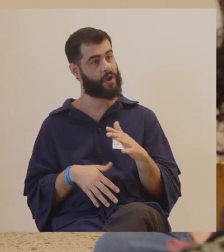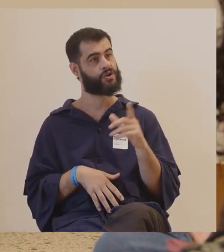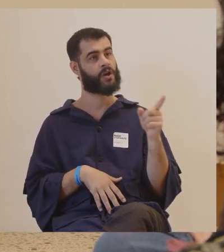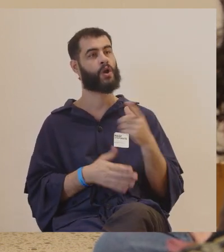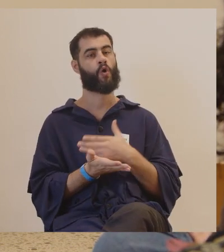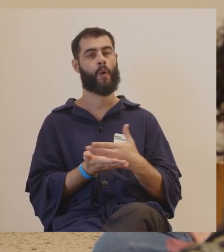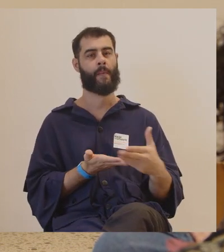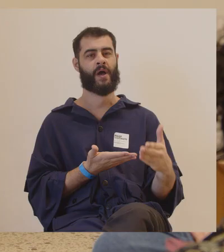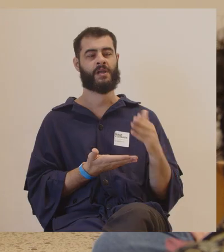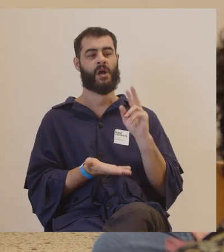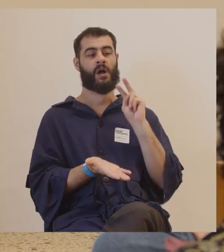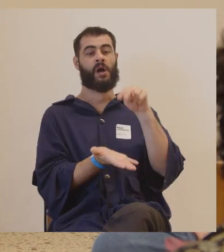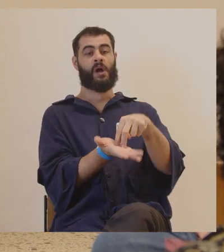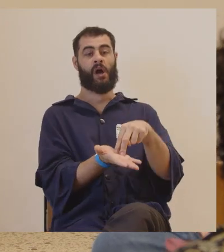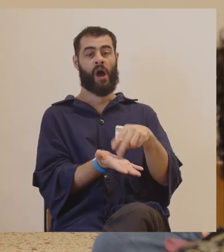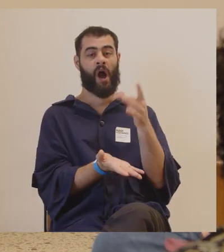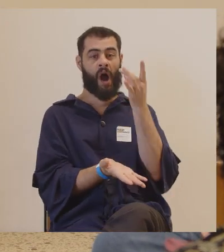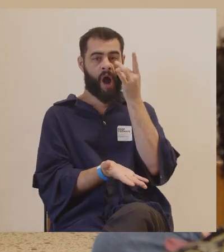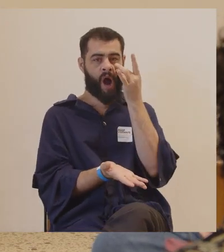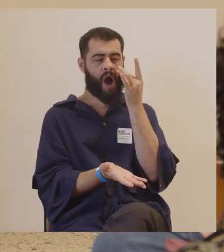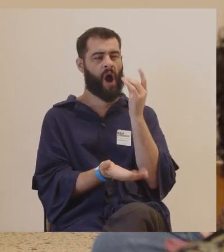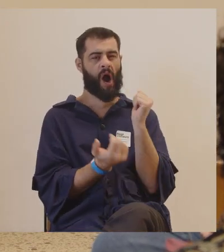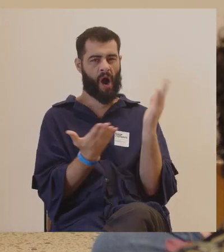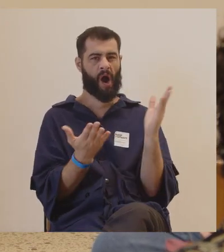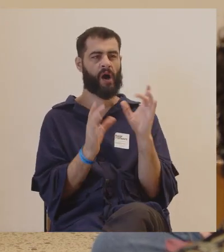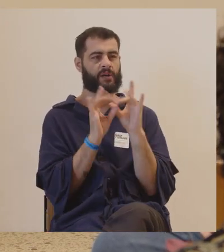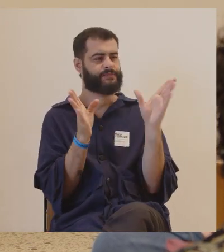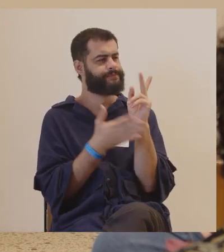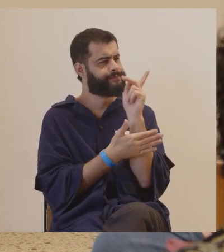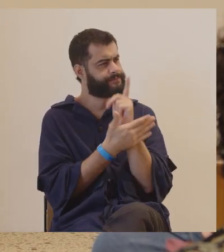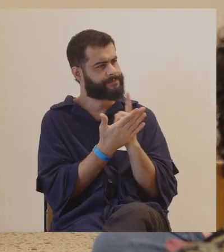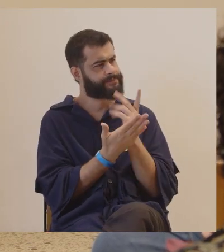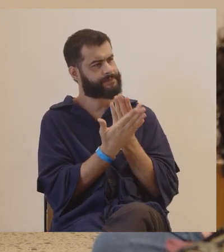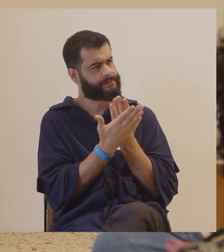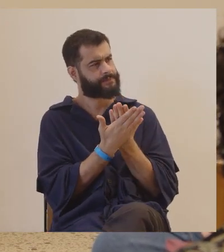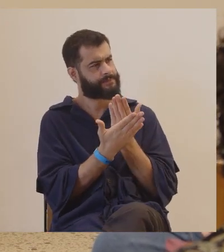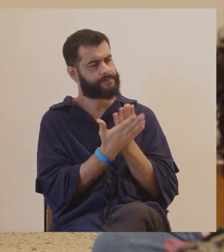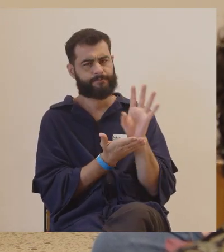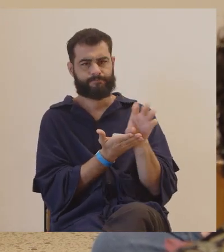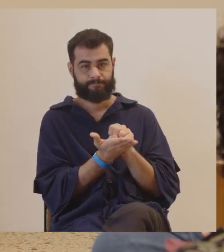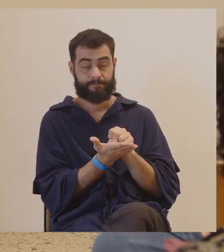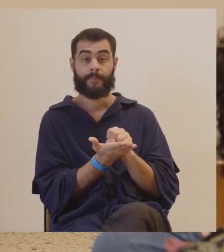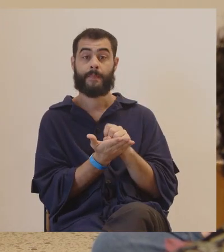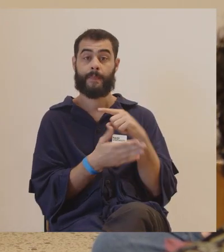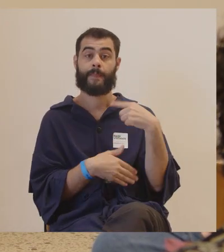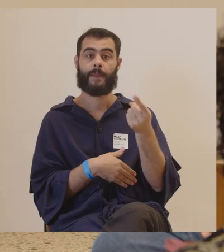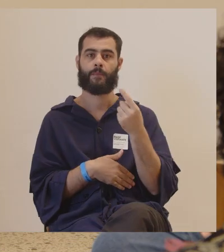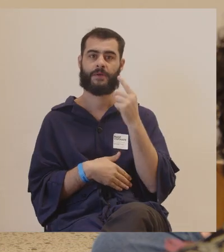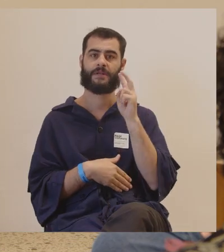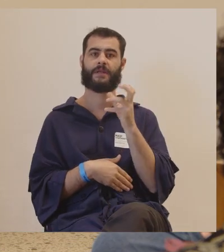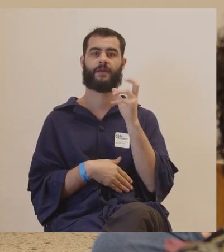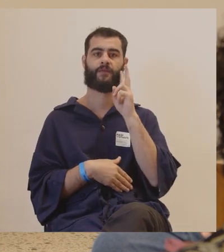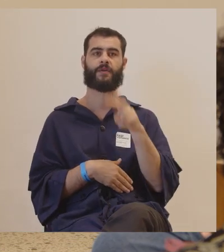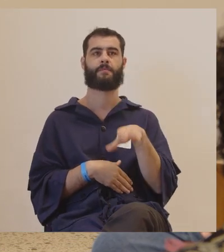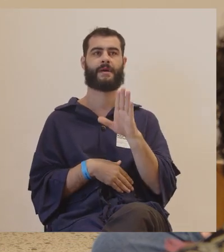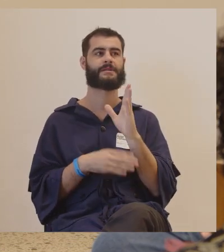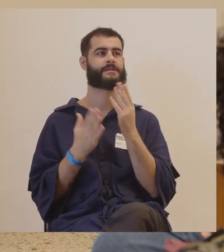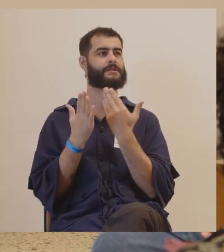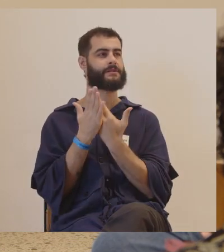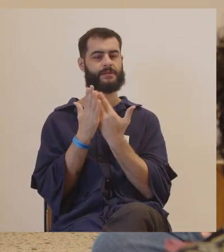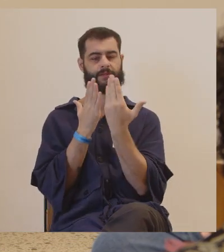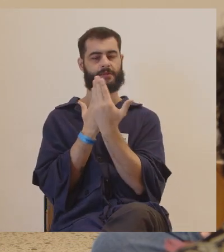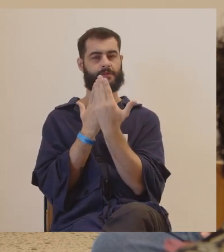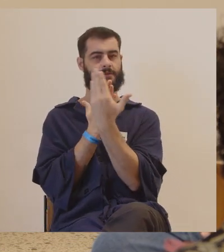primeiros estudos, né, ao ar livre, mas ali eu acho que ele está menos interessado nesses efeitos atmosféricos e mais